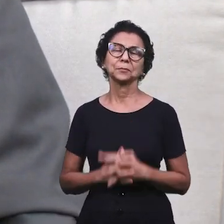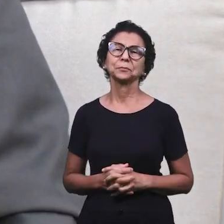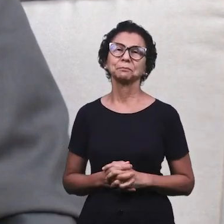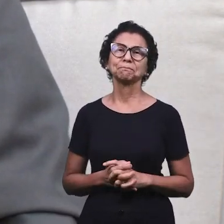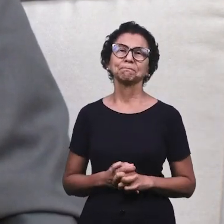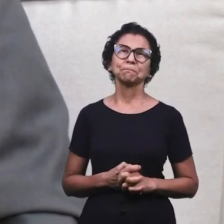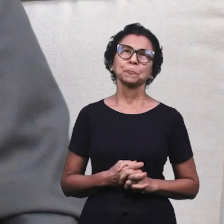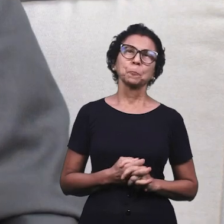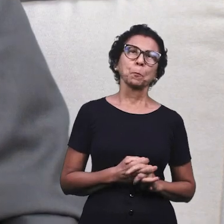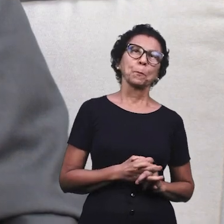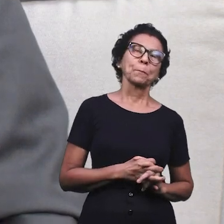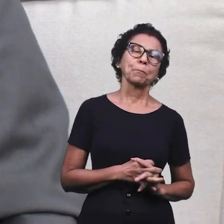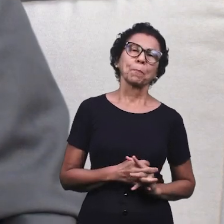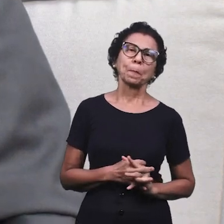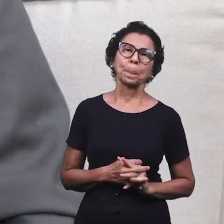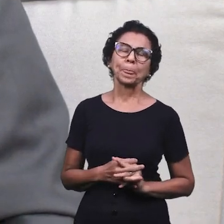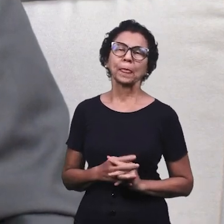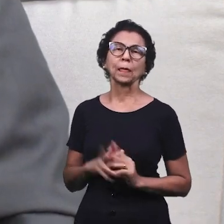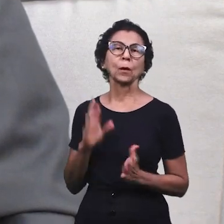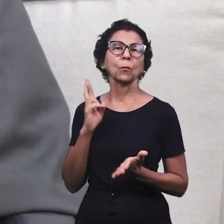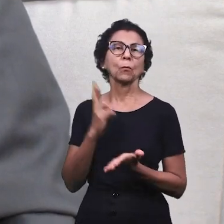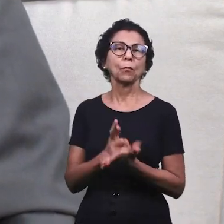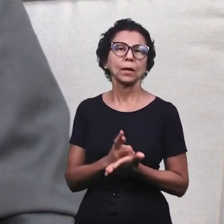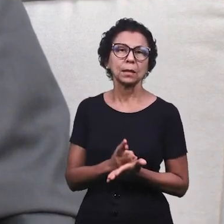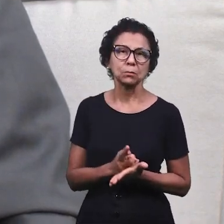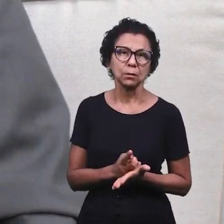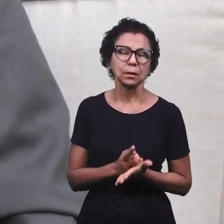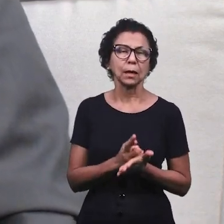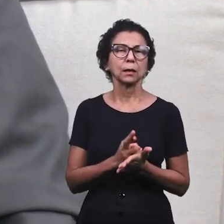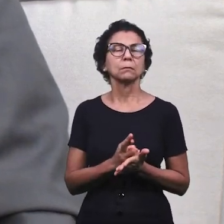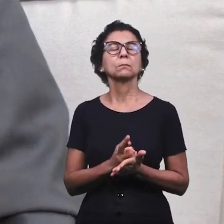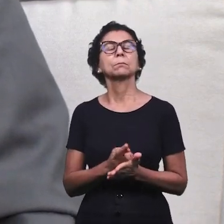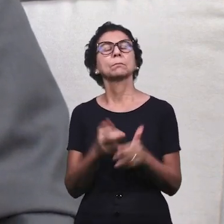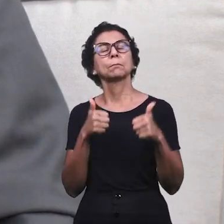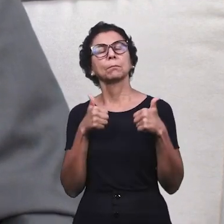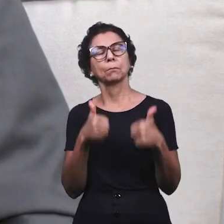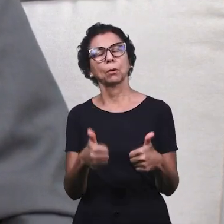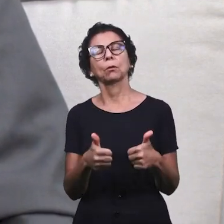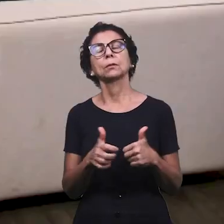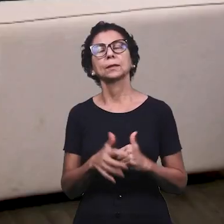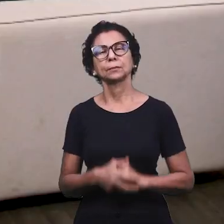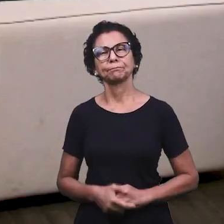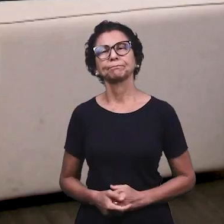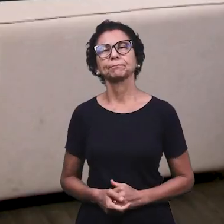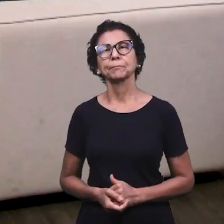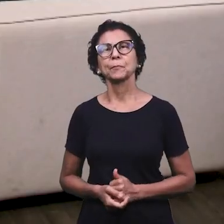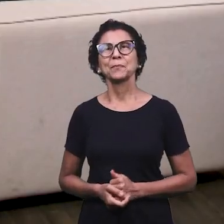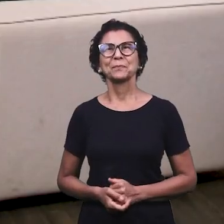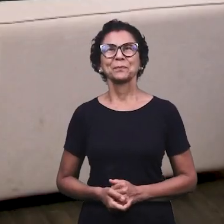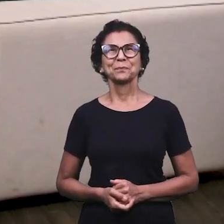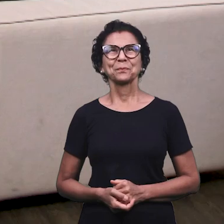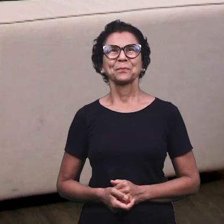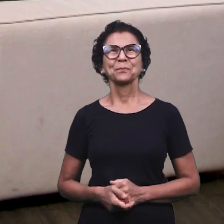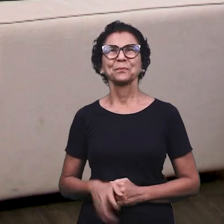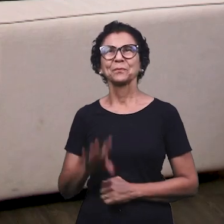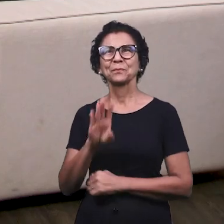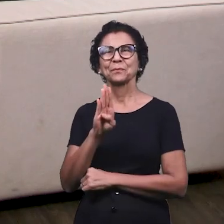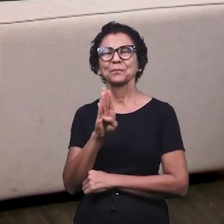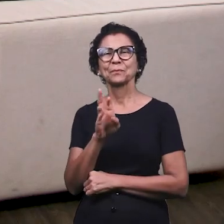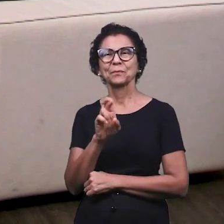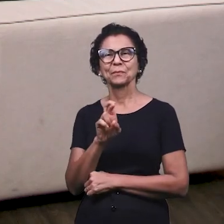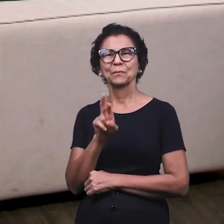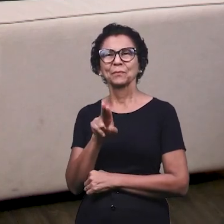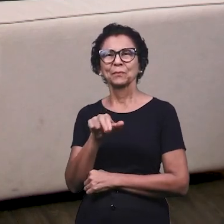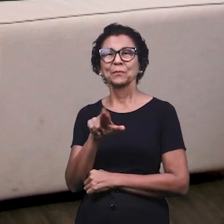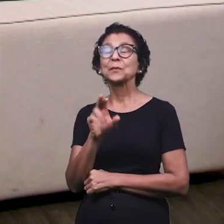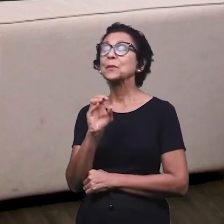com um fim que você planejou desde o início, né? e com Para a ter um bom segurança lucro. necessária, né? Exatamente. Bruno,